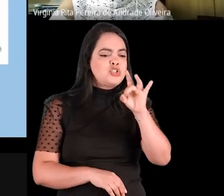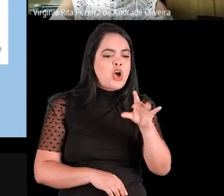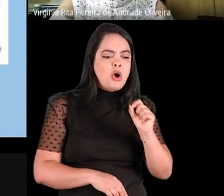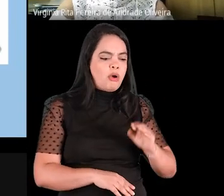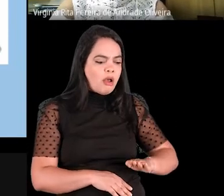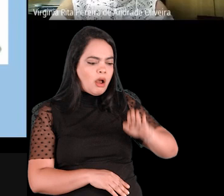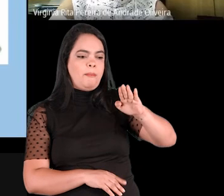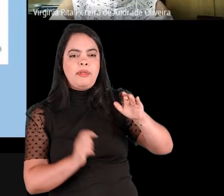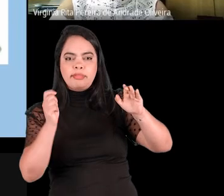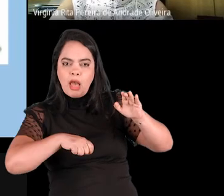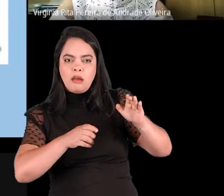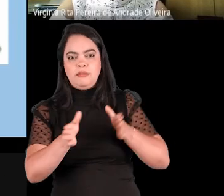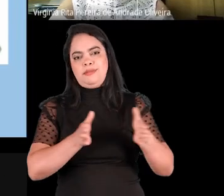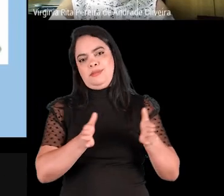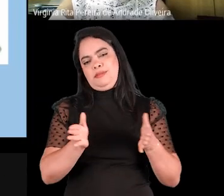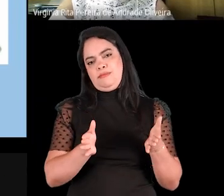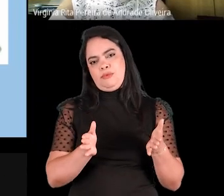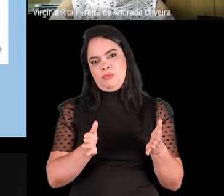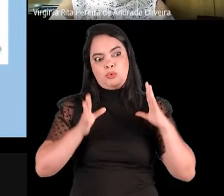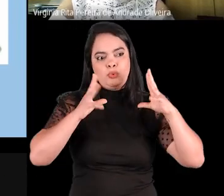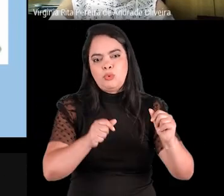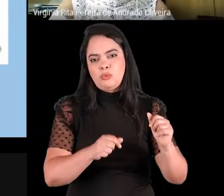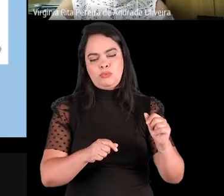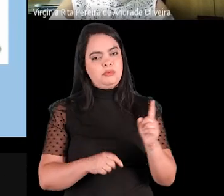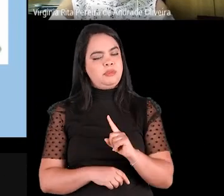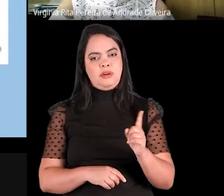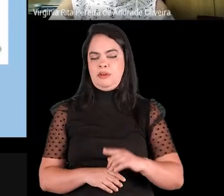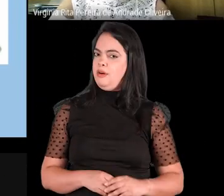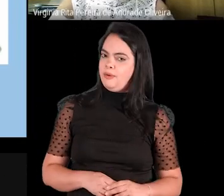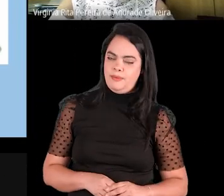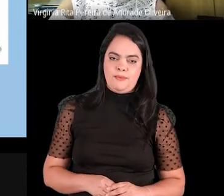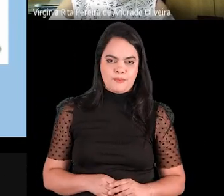só acessível e mais ainda, né?